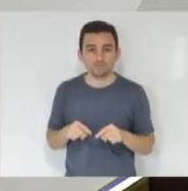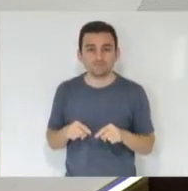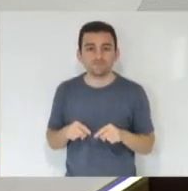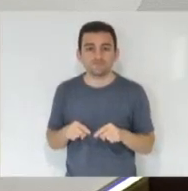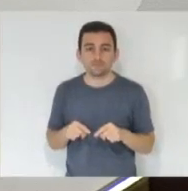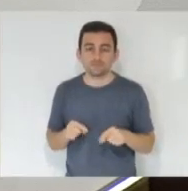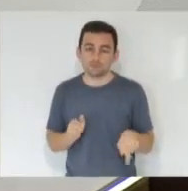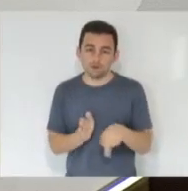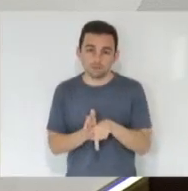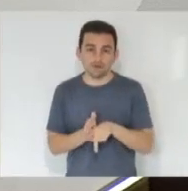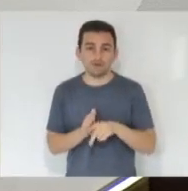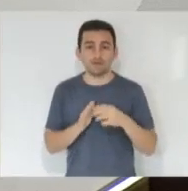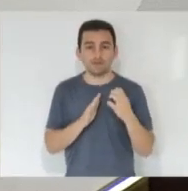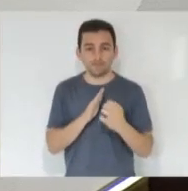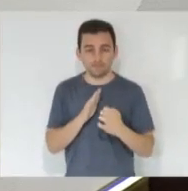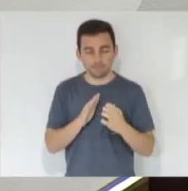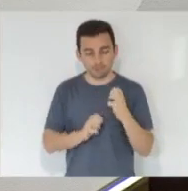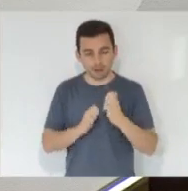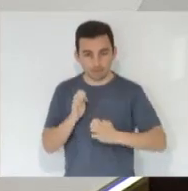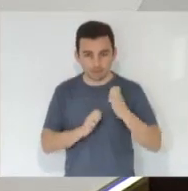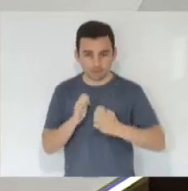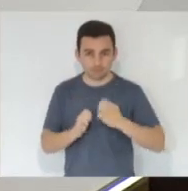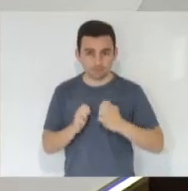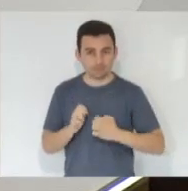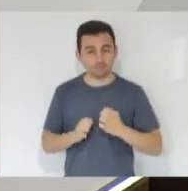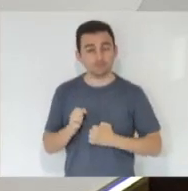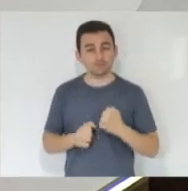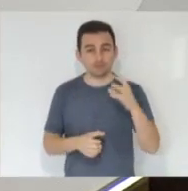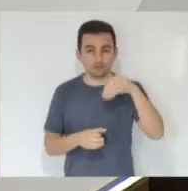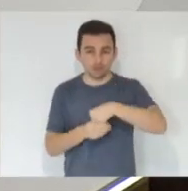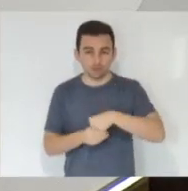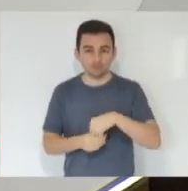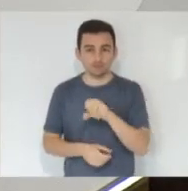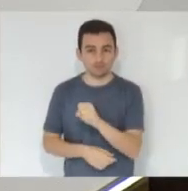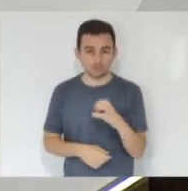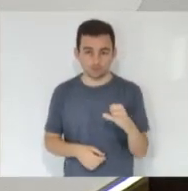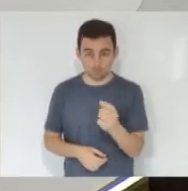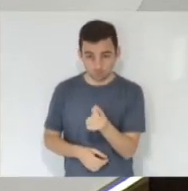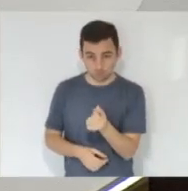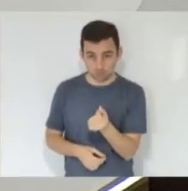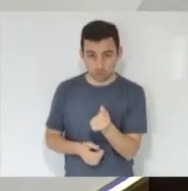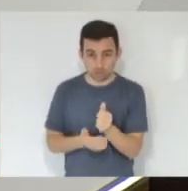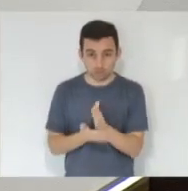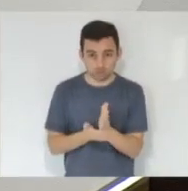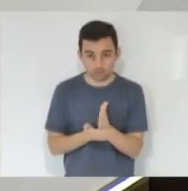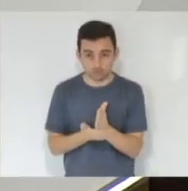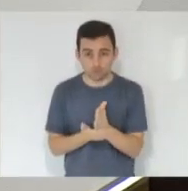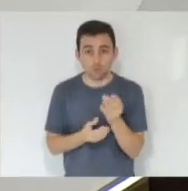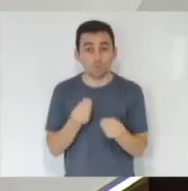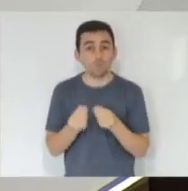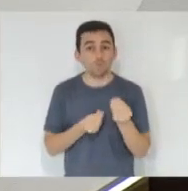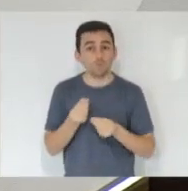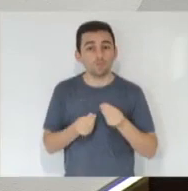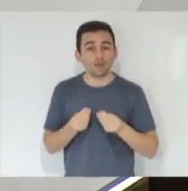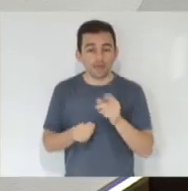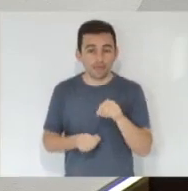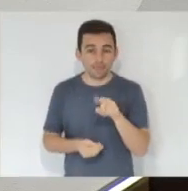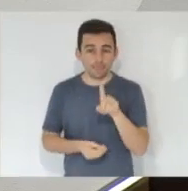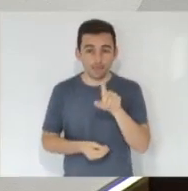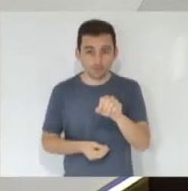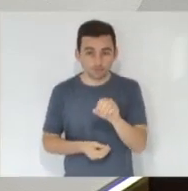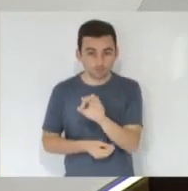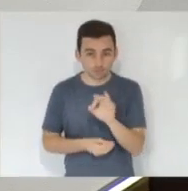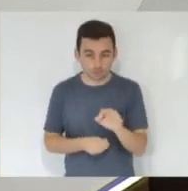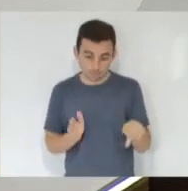empresas localizadas aqui em Santa Catarina. Esse crédito será dividido da seguinte forma: 10% para